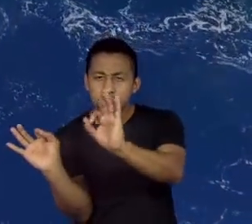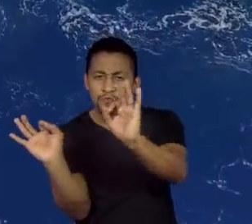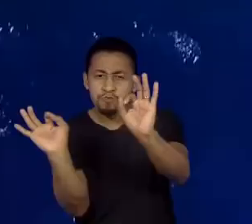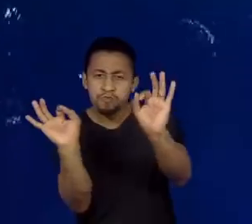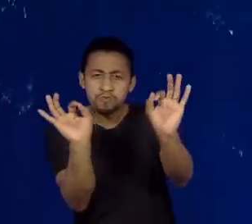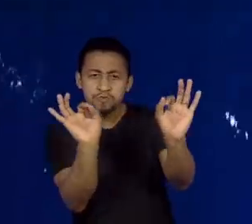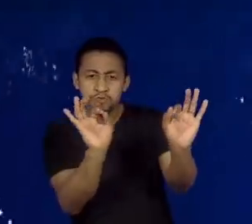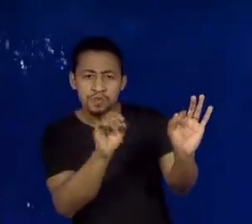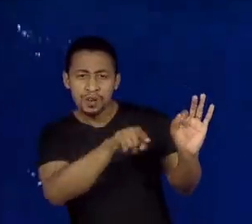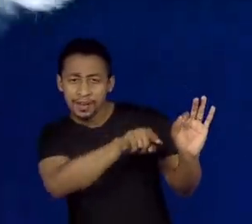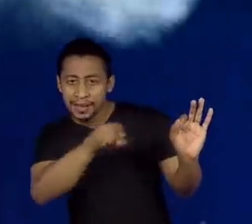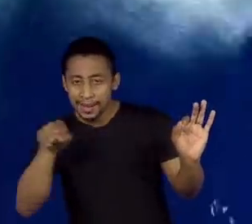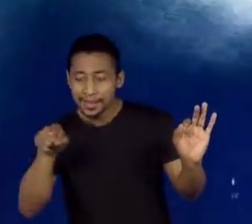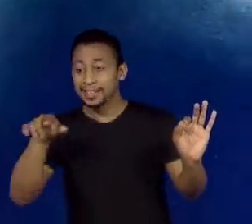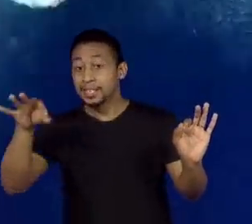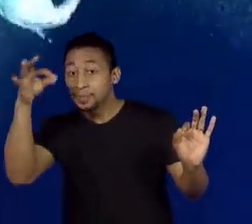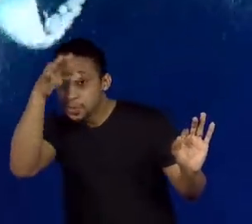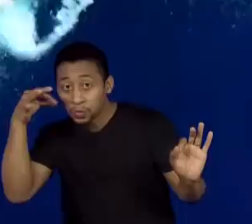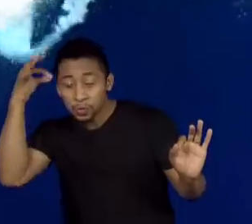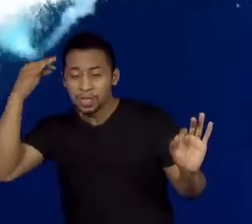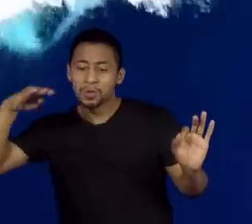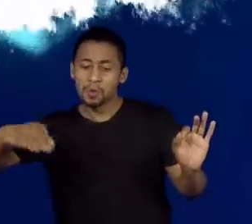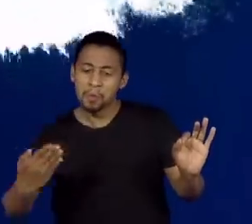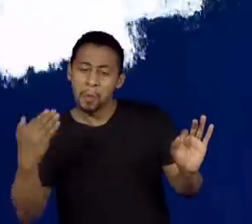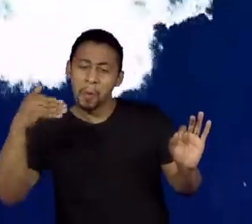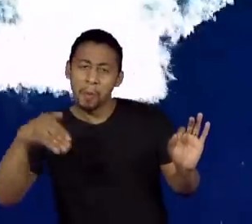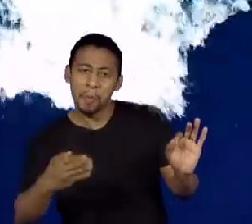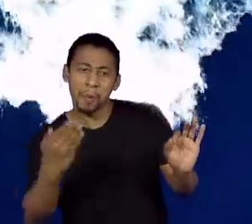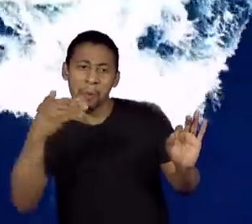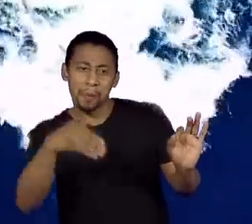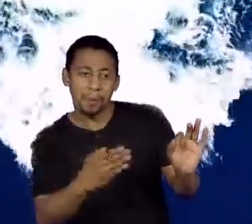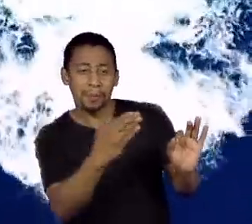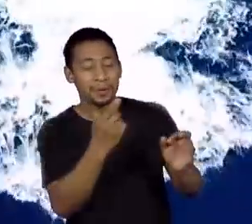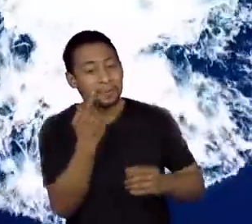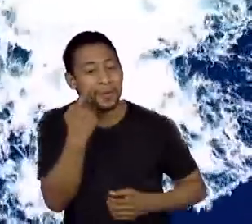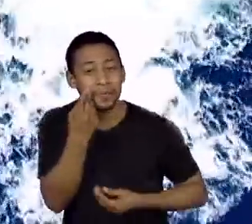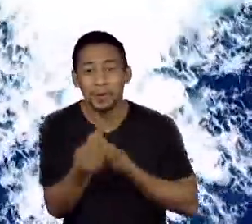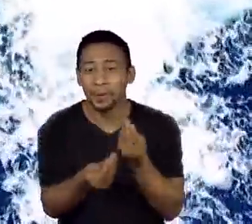Santo para reproduzir e alimentar os filhotes.